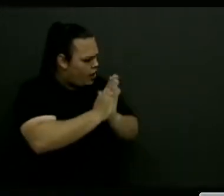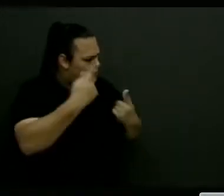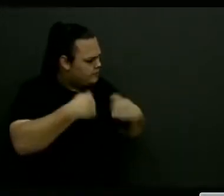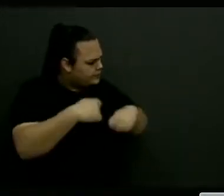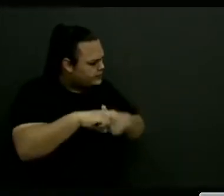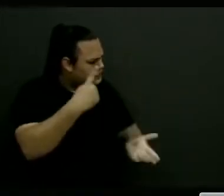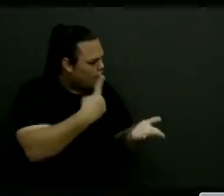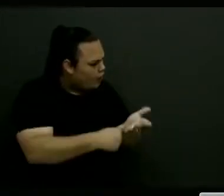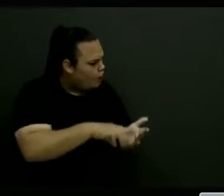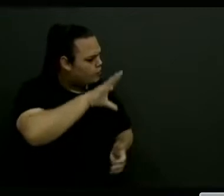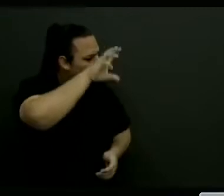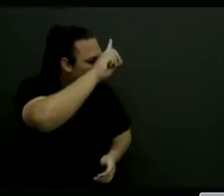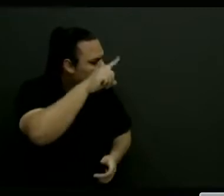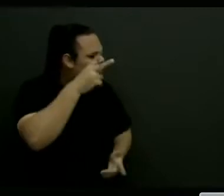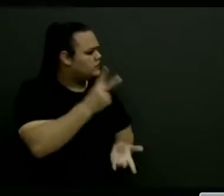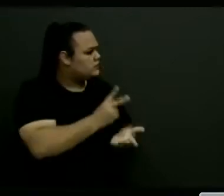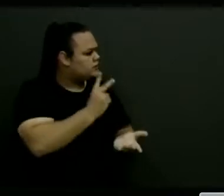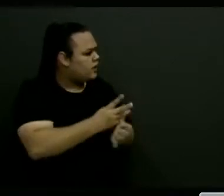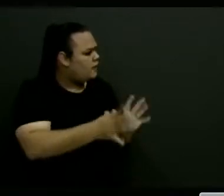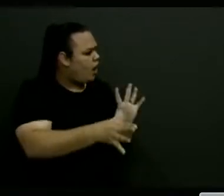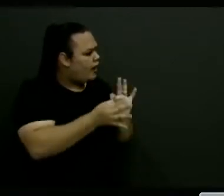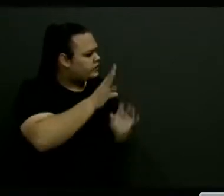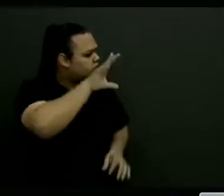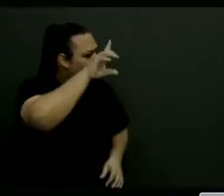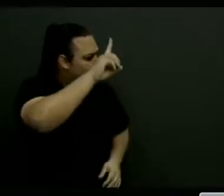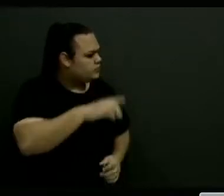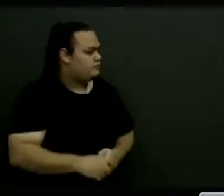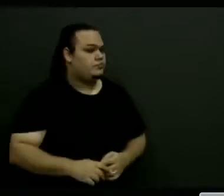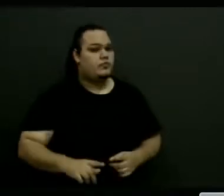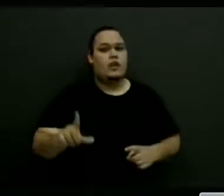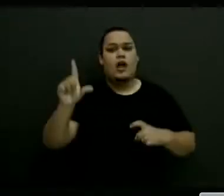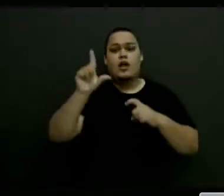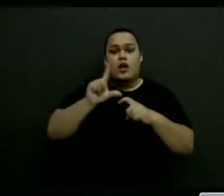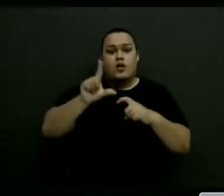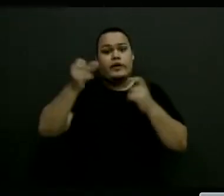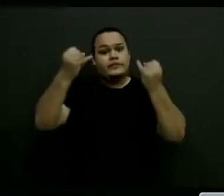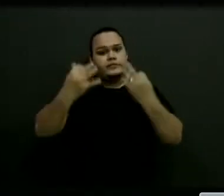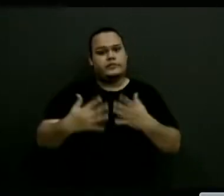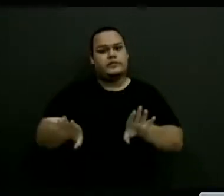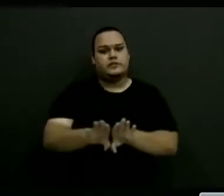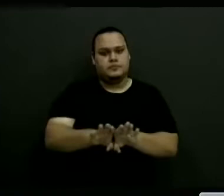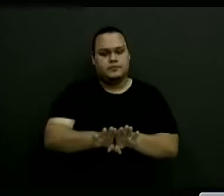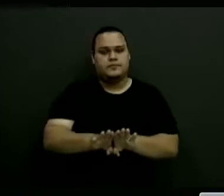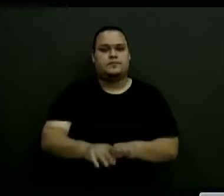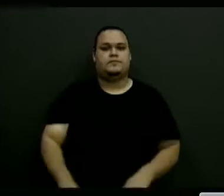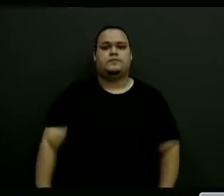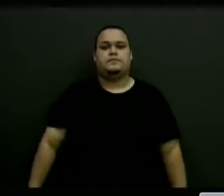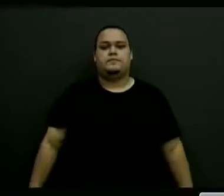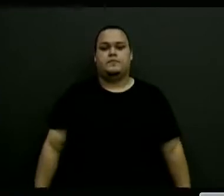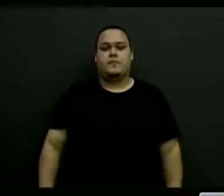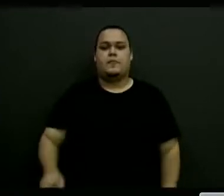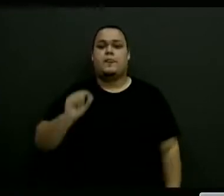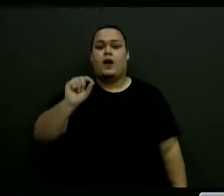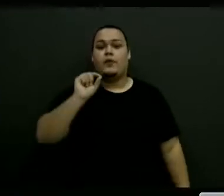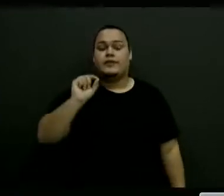Lucas 28, 32, encontramos outra joia de ensinamento. E como 8